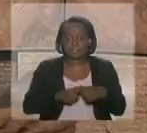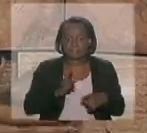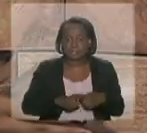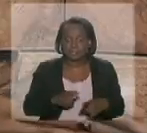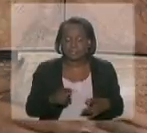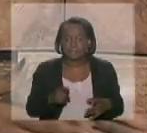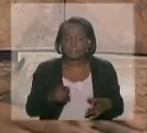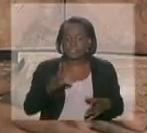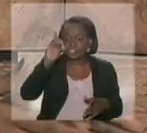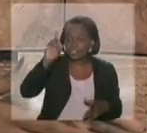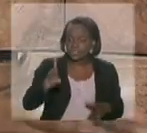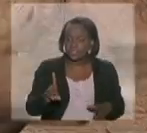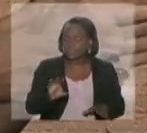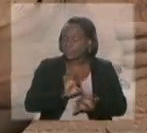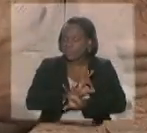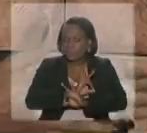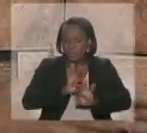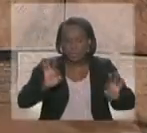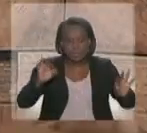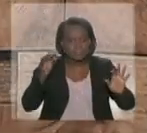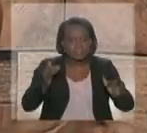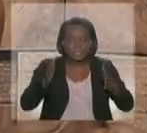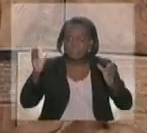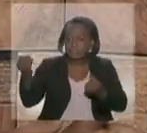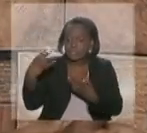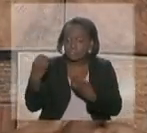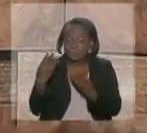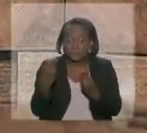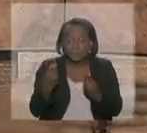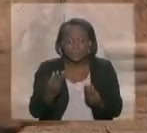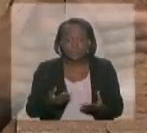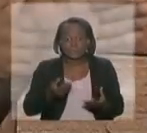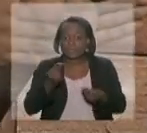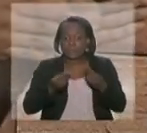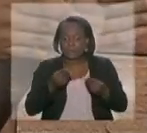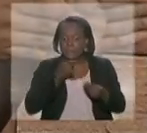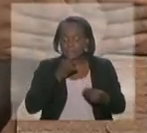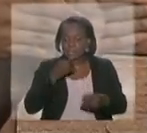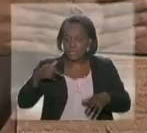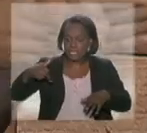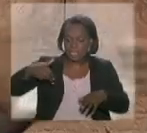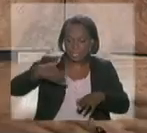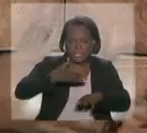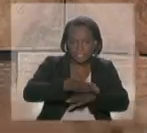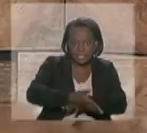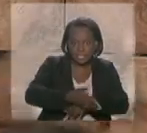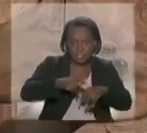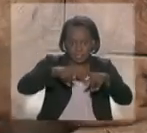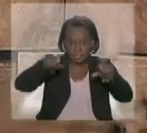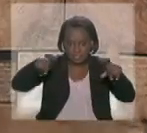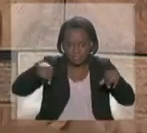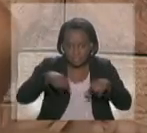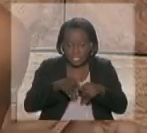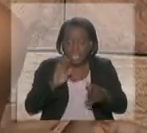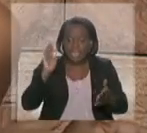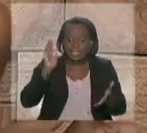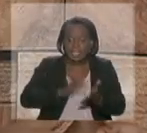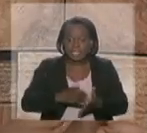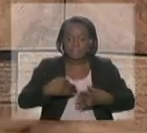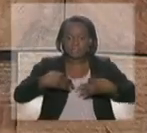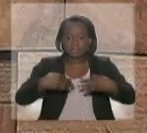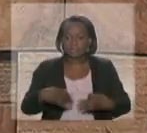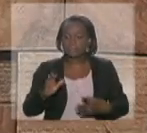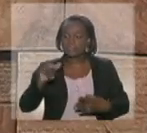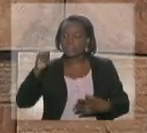Porque eu tive eu tive diretores excepcionais que me ensinaram desde como eu deveria entrar no estúdio